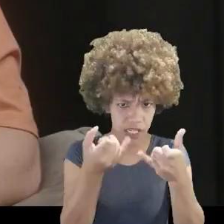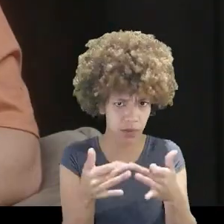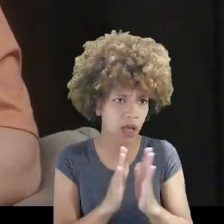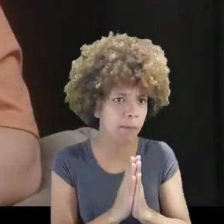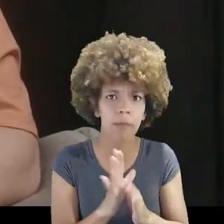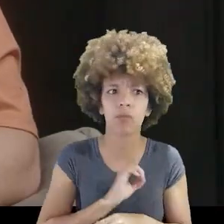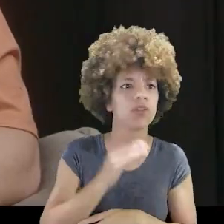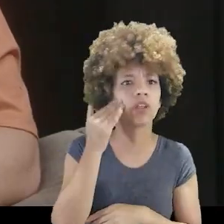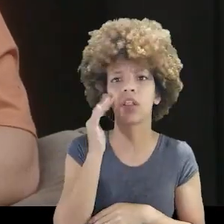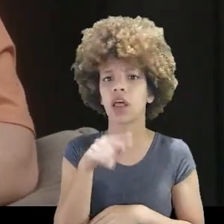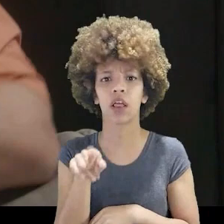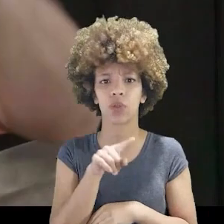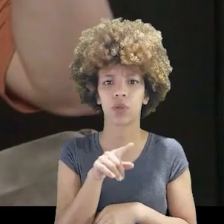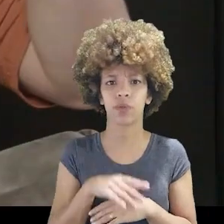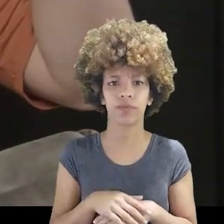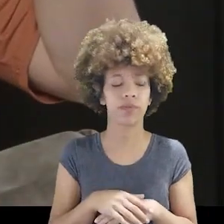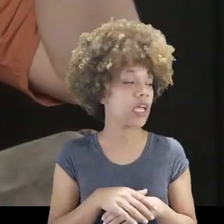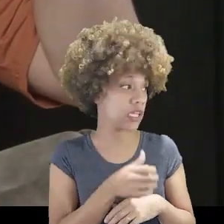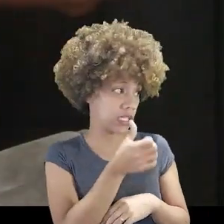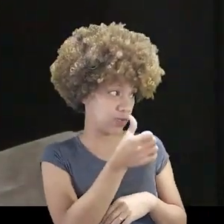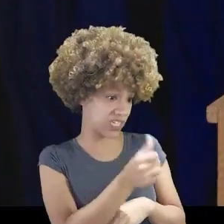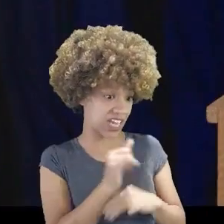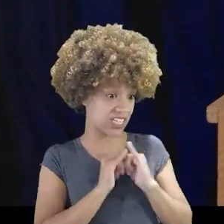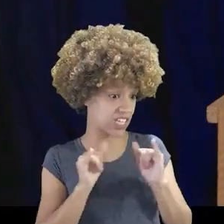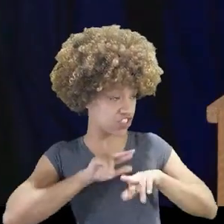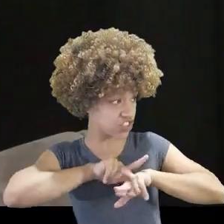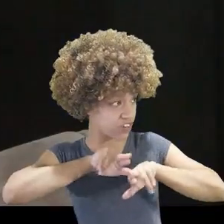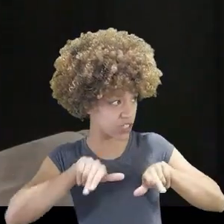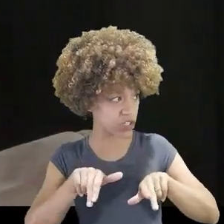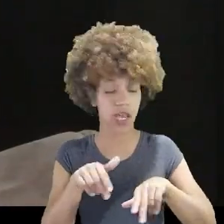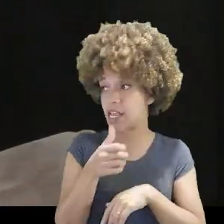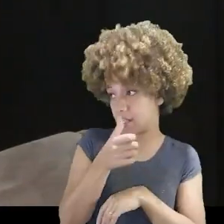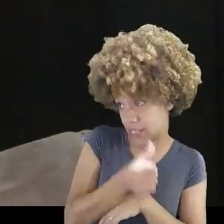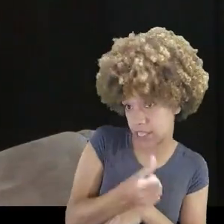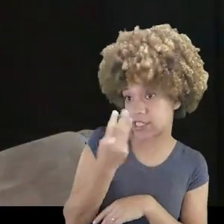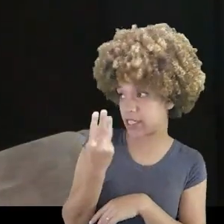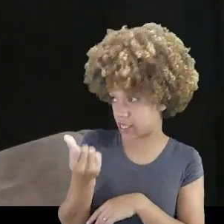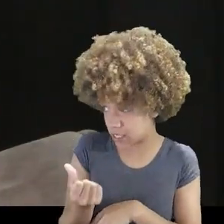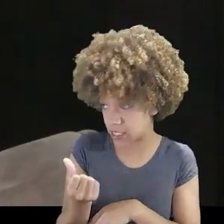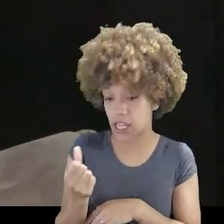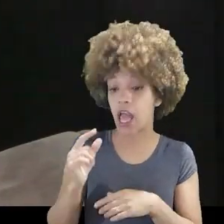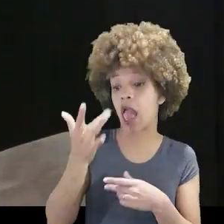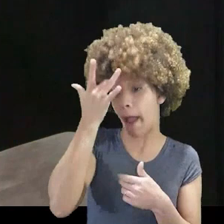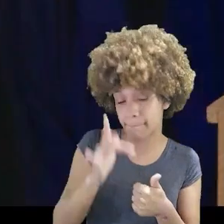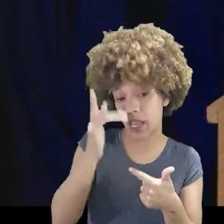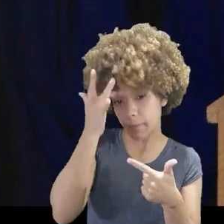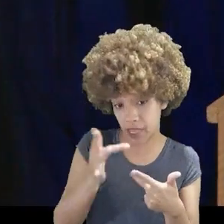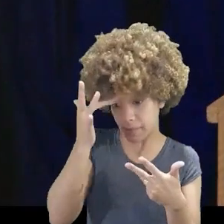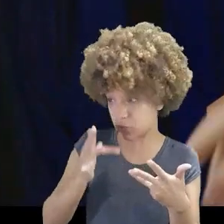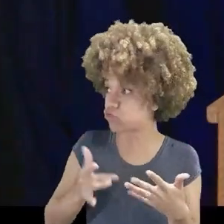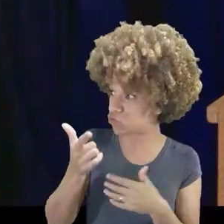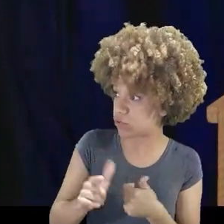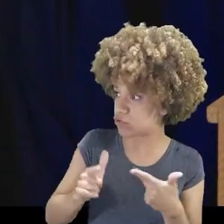explicar pelo amor de acredito só sei que nessa vocês a energia não tem Fala doido também e amanhã mas sei se minha mãe vai ser